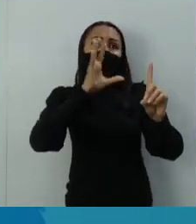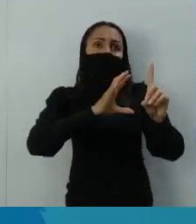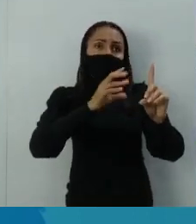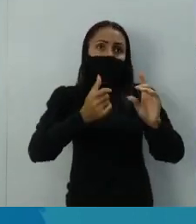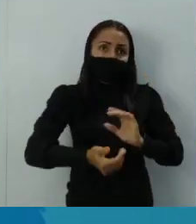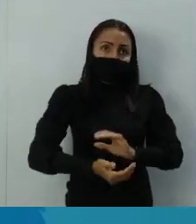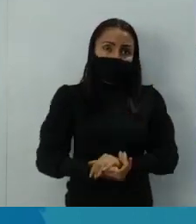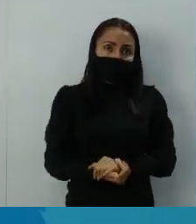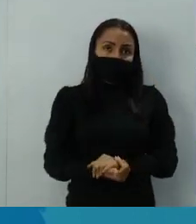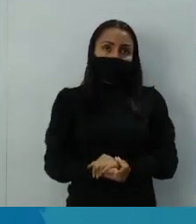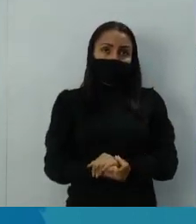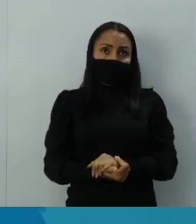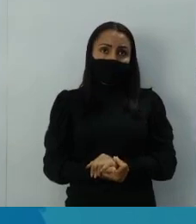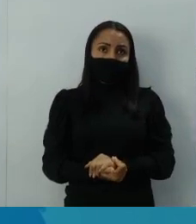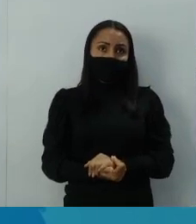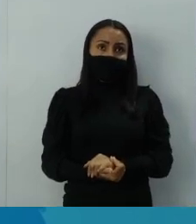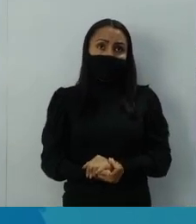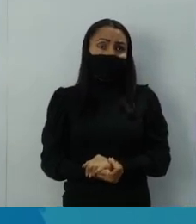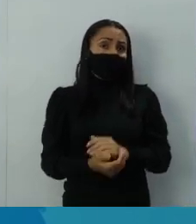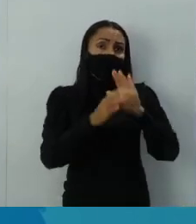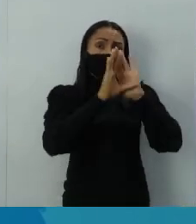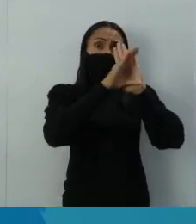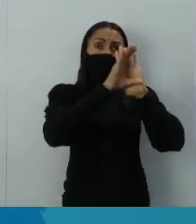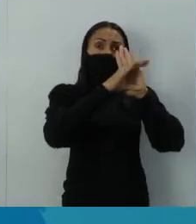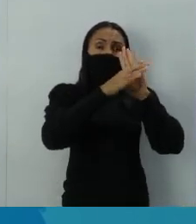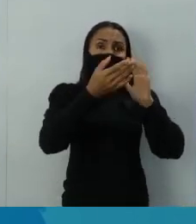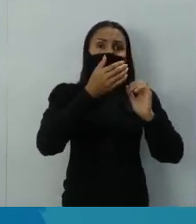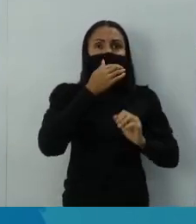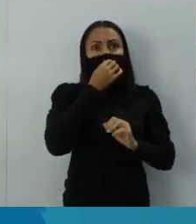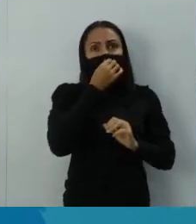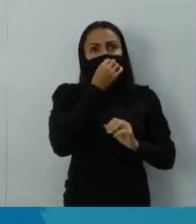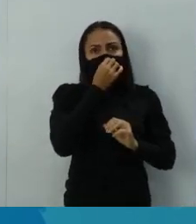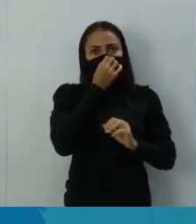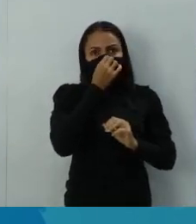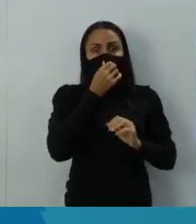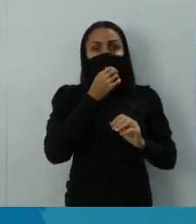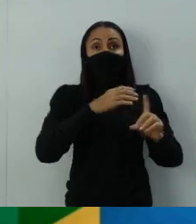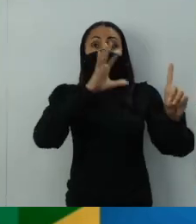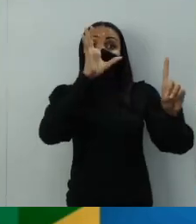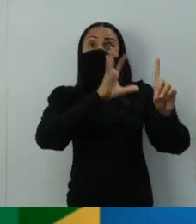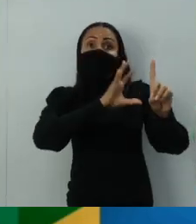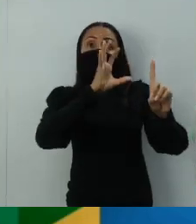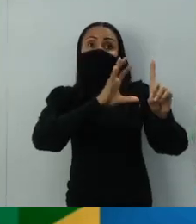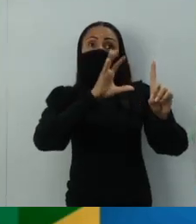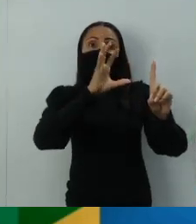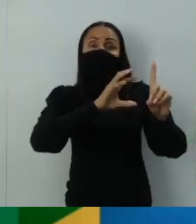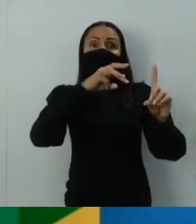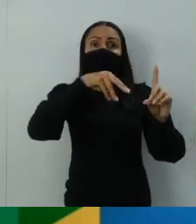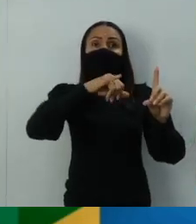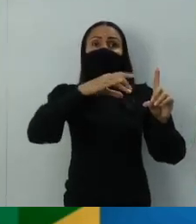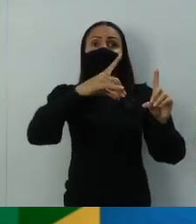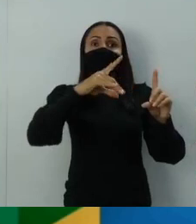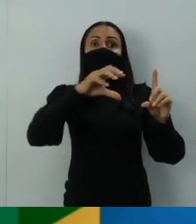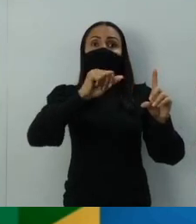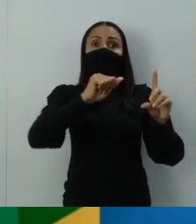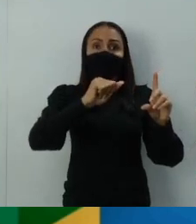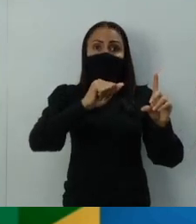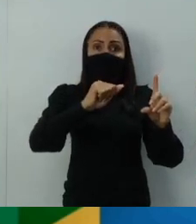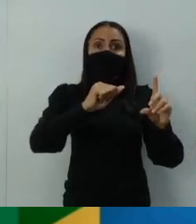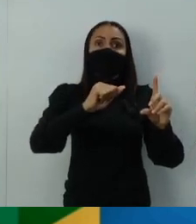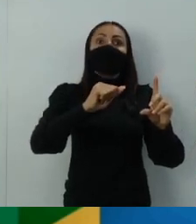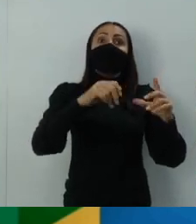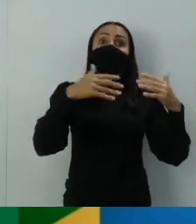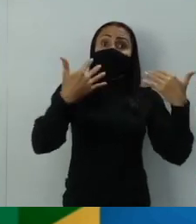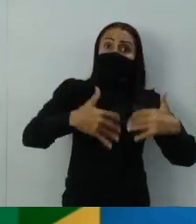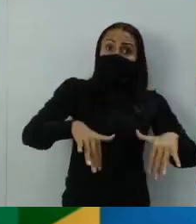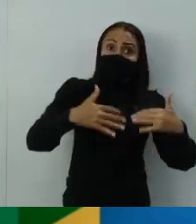nesse conceito? A influência da mídia é muito grande. Por quê? Principalmente